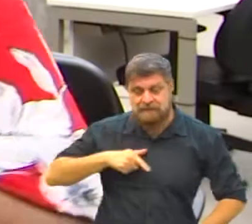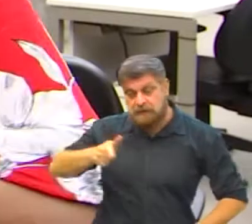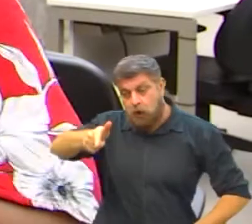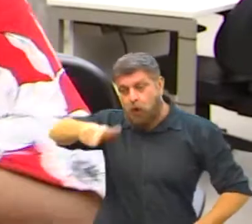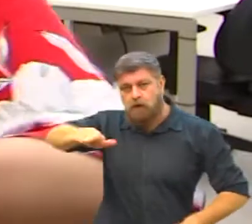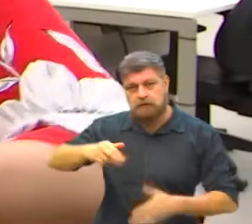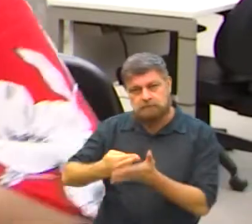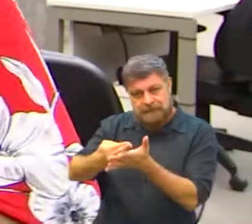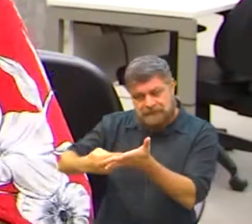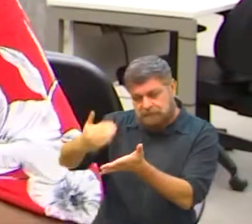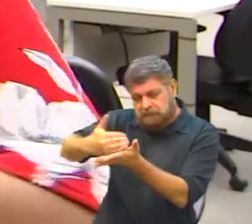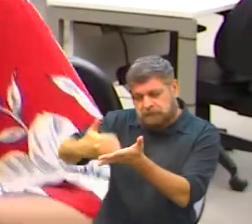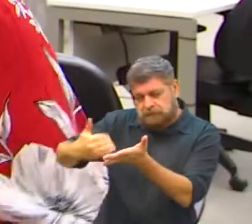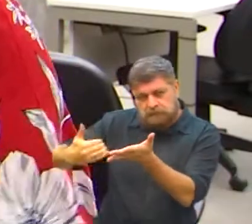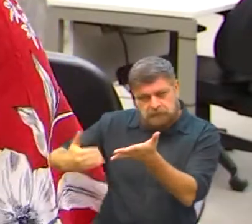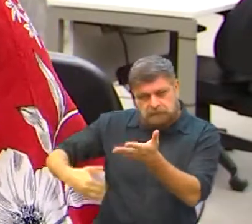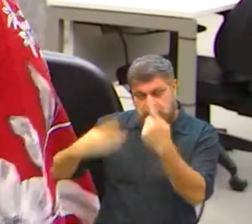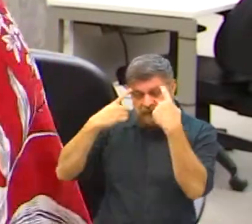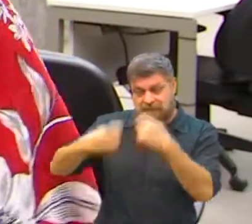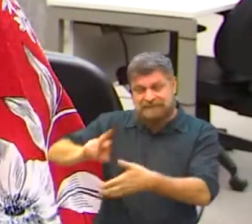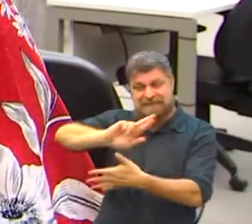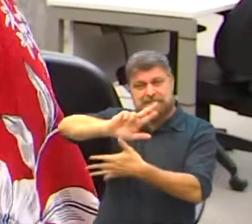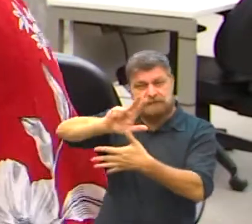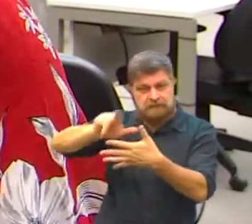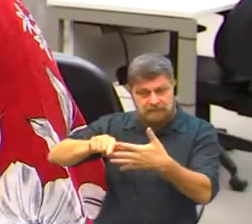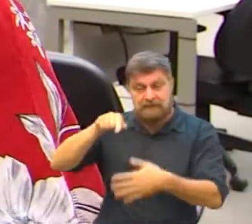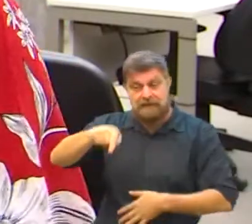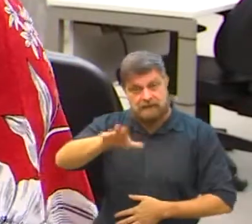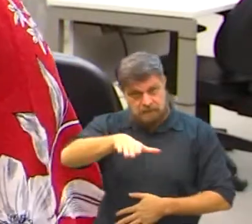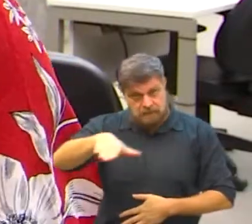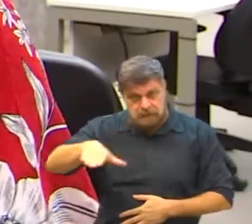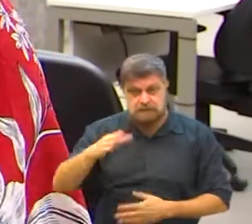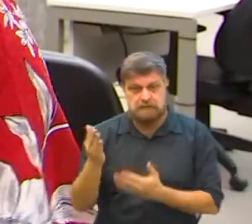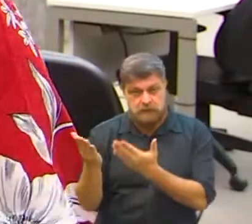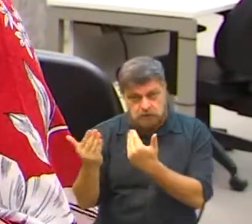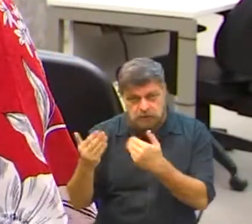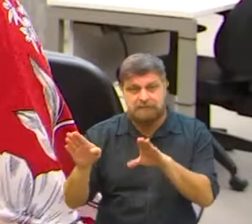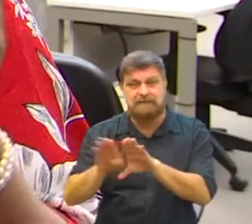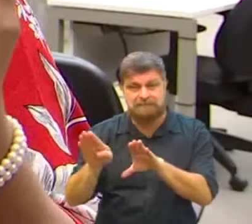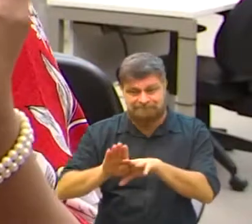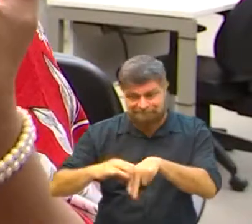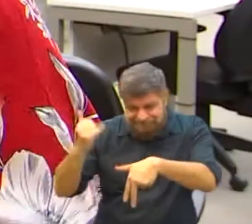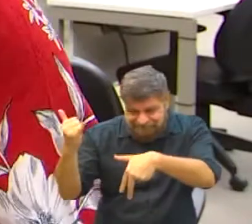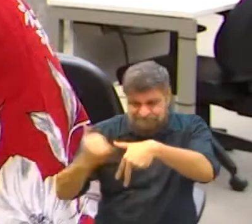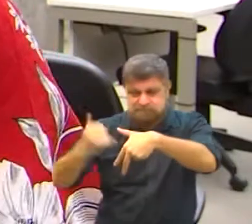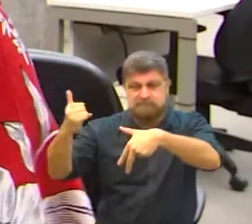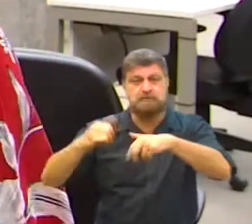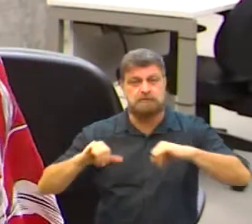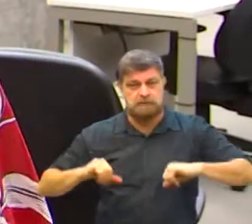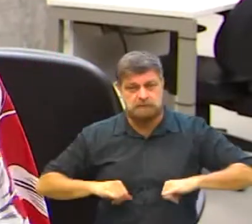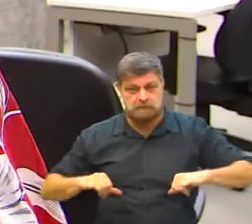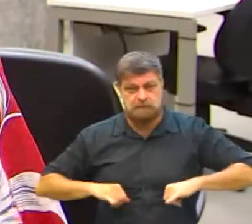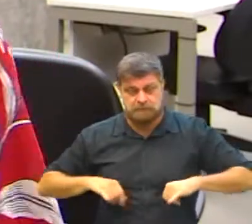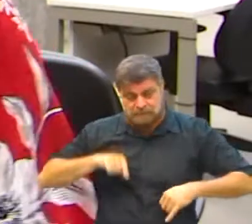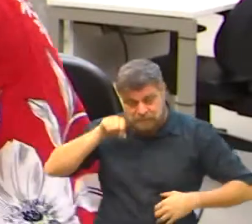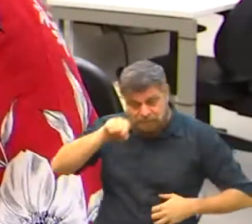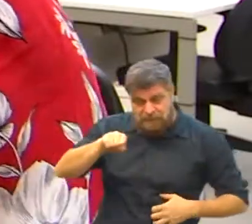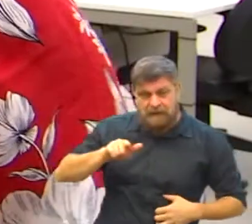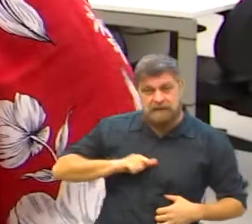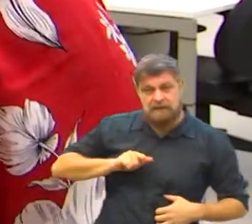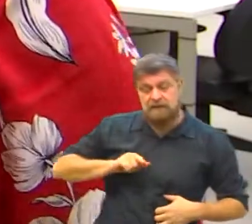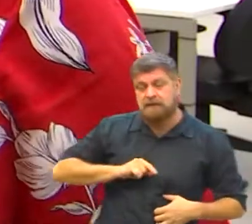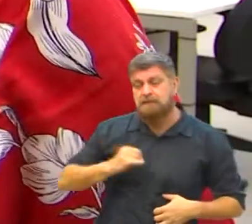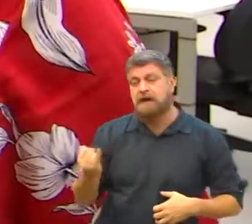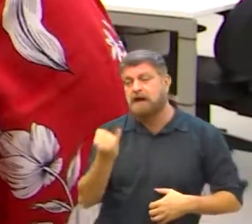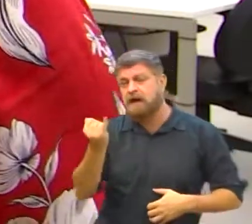todos os outros tipos de violências que os nossos jovens, nossas crianças também estão submetidos. E aí tem um